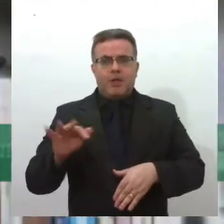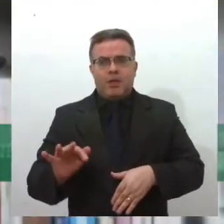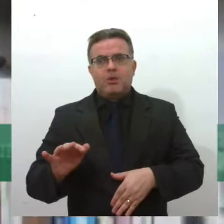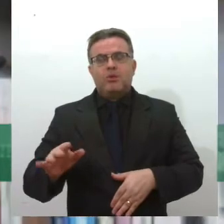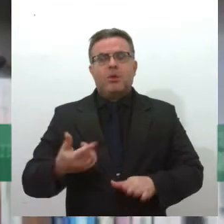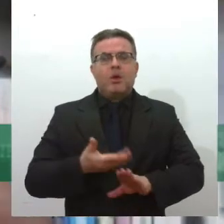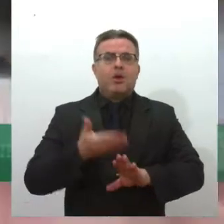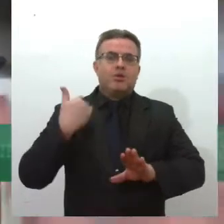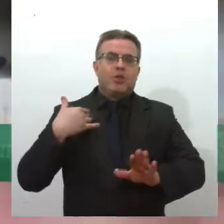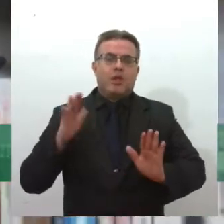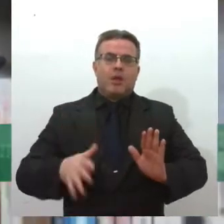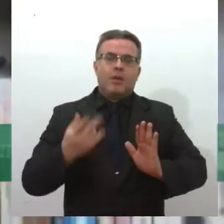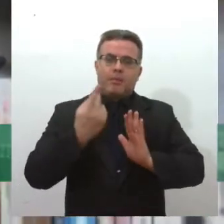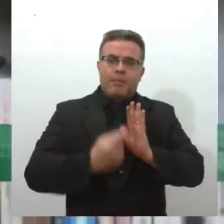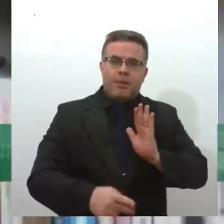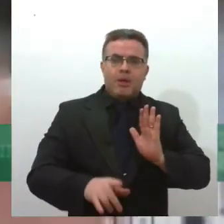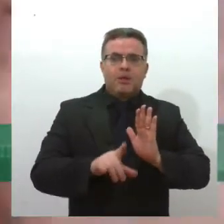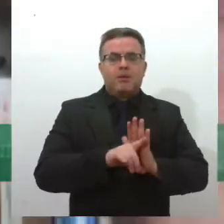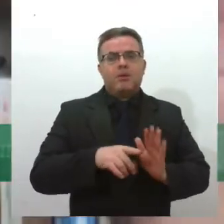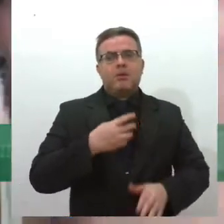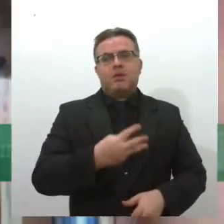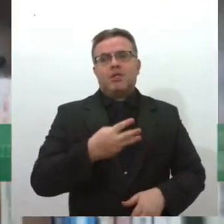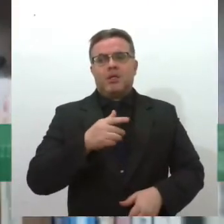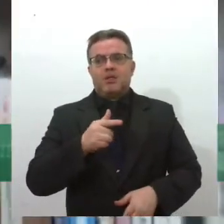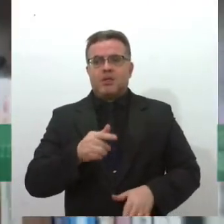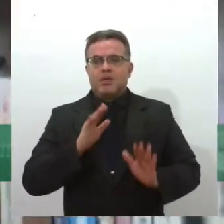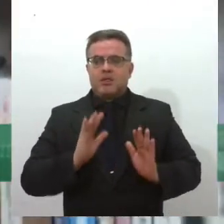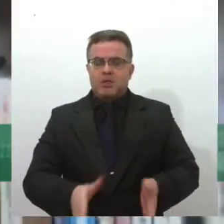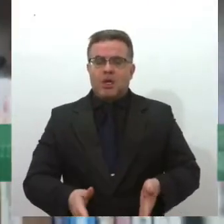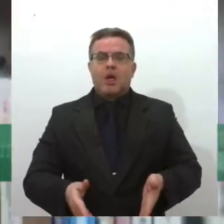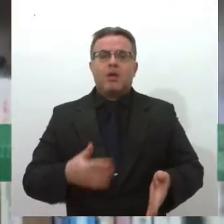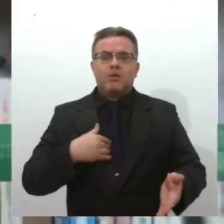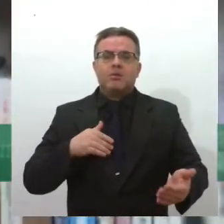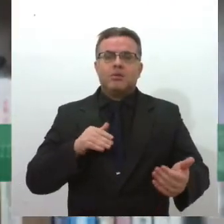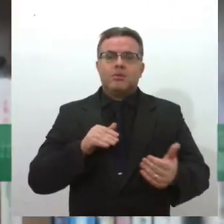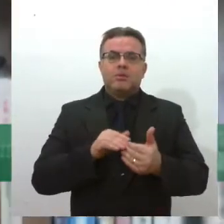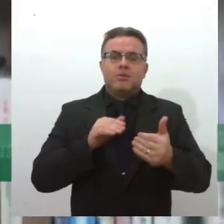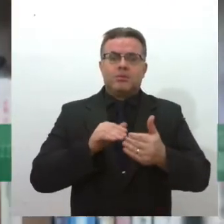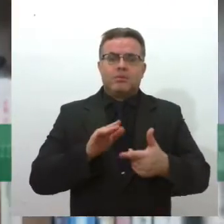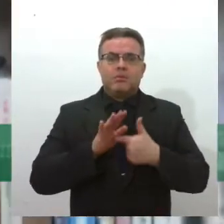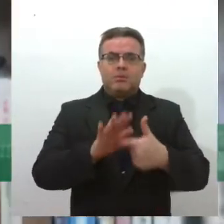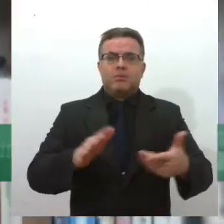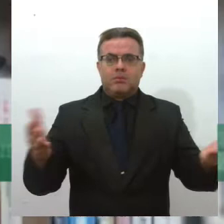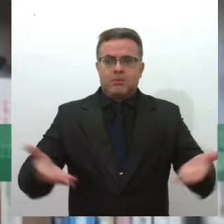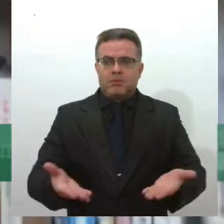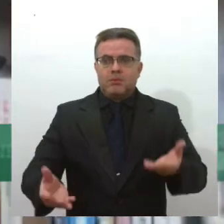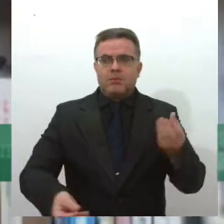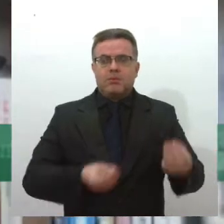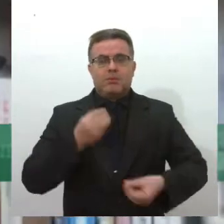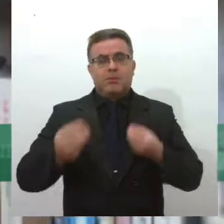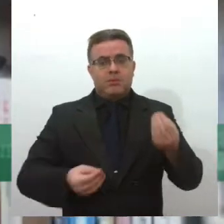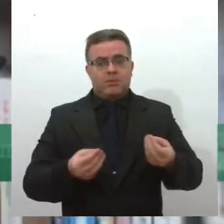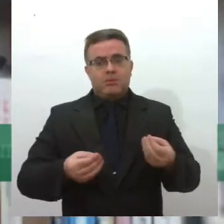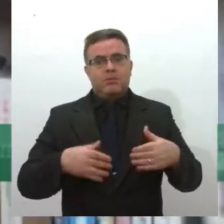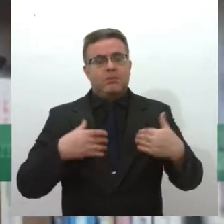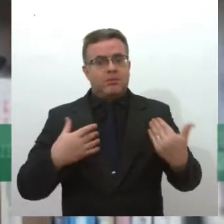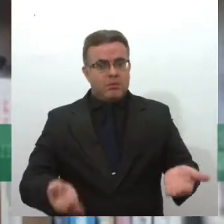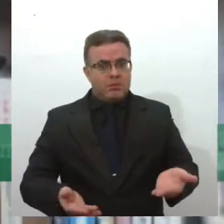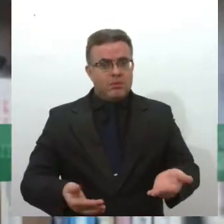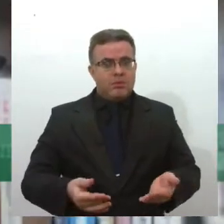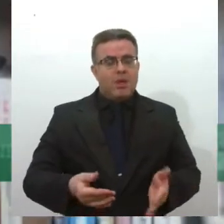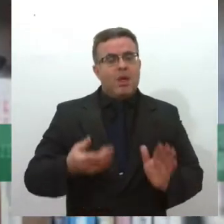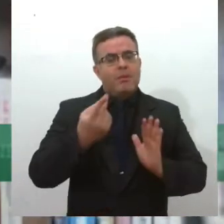PEC 37, sobre o poder de investigação, que era uma coisa localizada, agora a lei de improbidade, mas a PEC